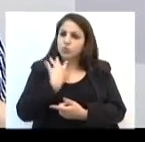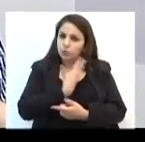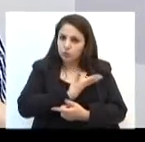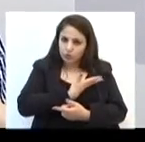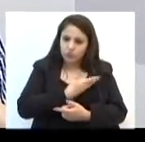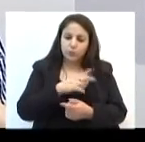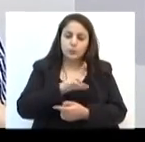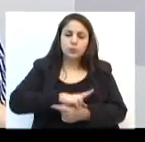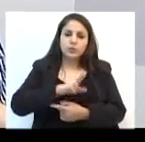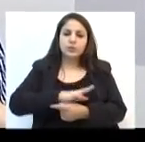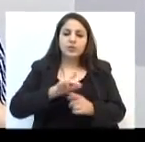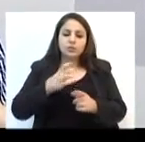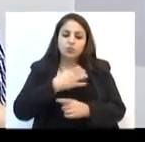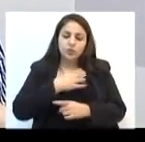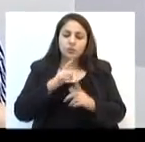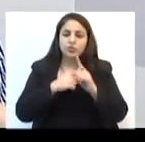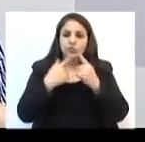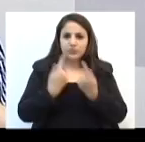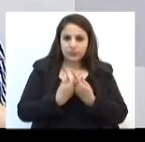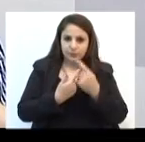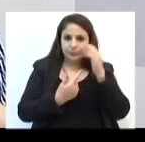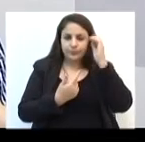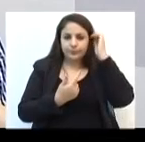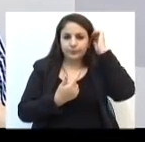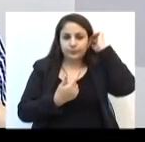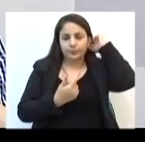temos adotado medidas de gestão